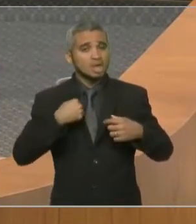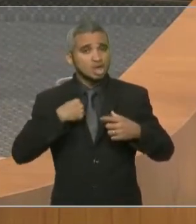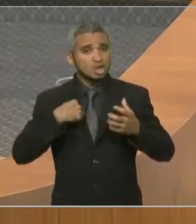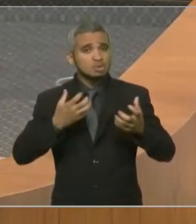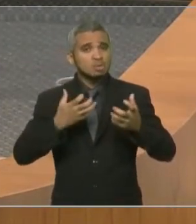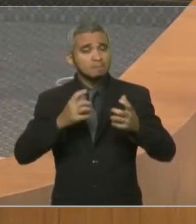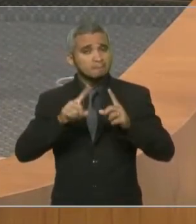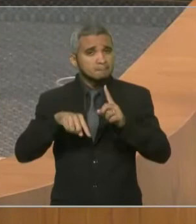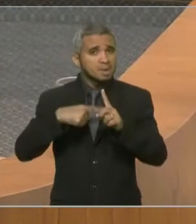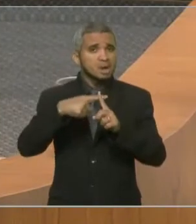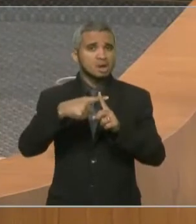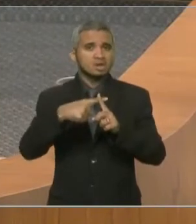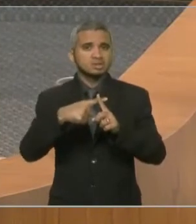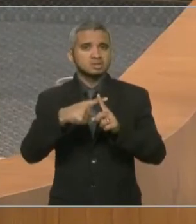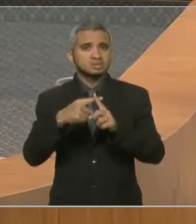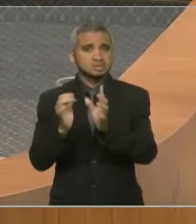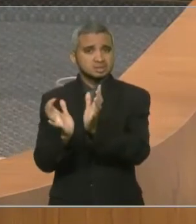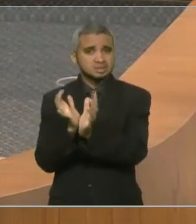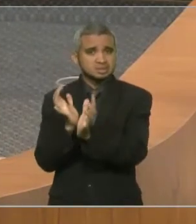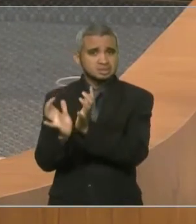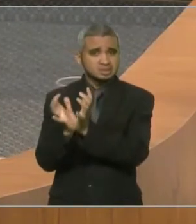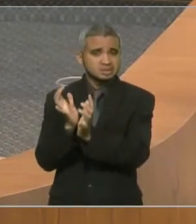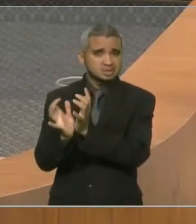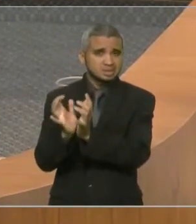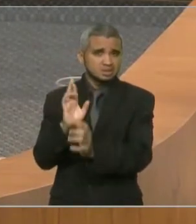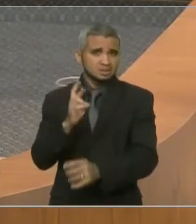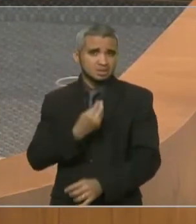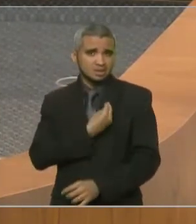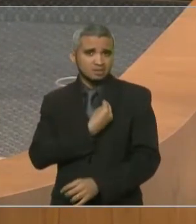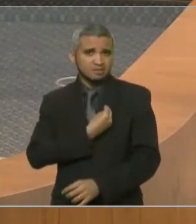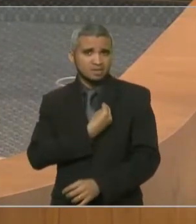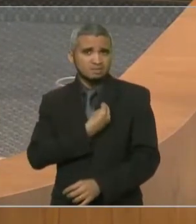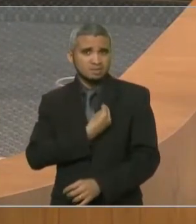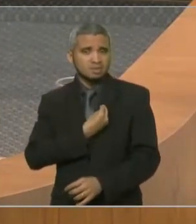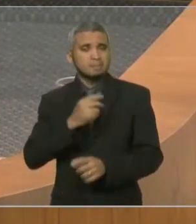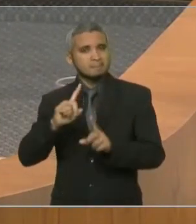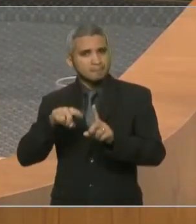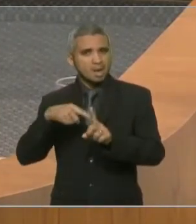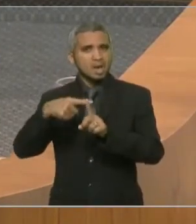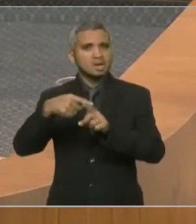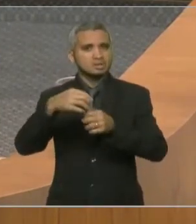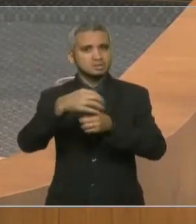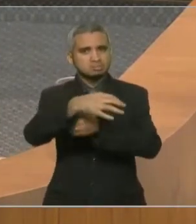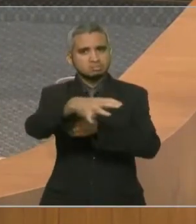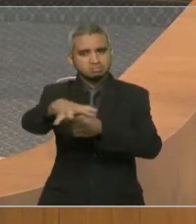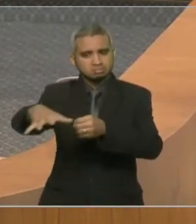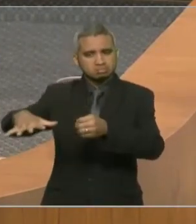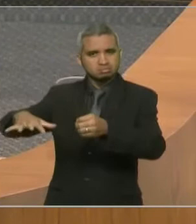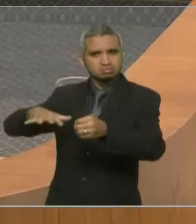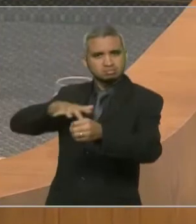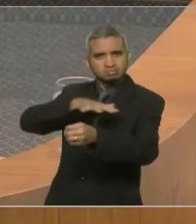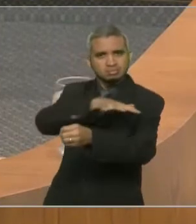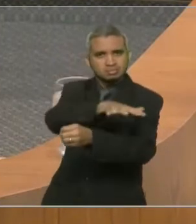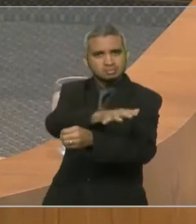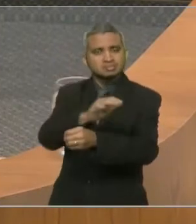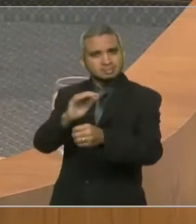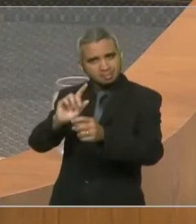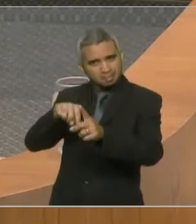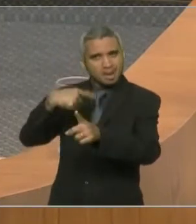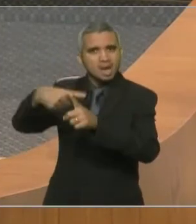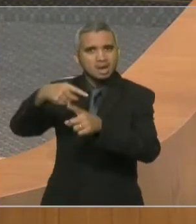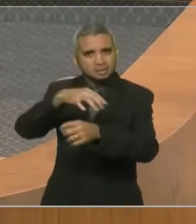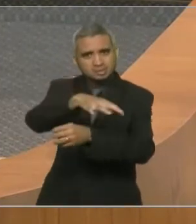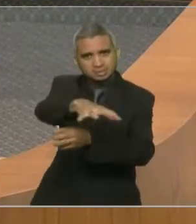eu quero ampliar do centro histórico para o entorno do centro histórico. Eu quero ampliar os